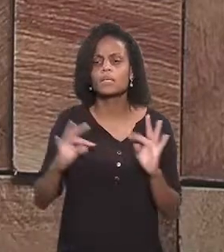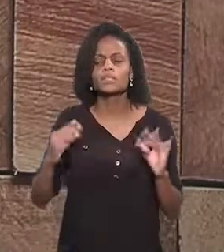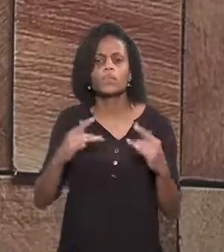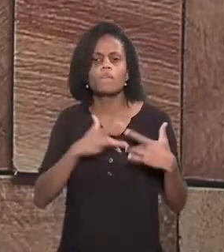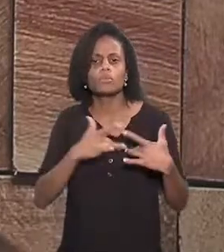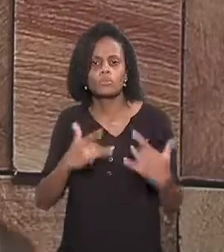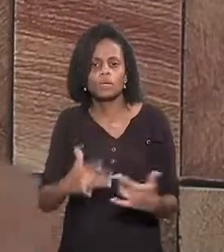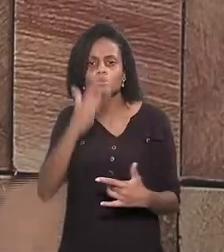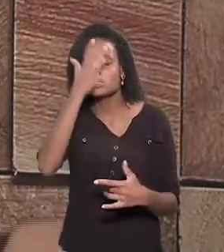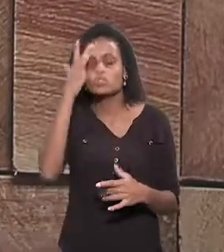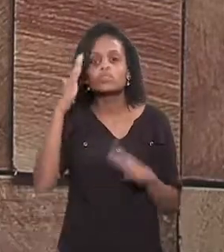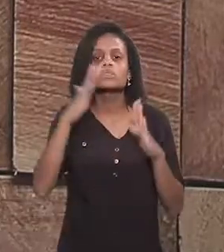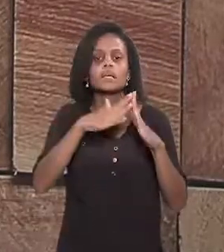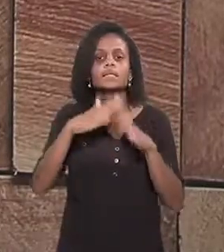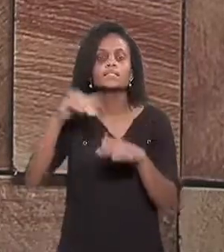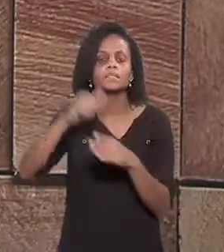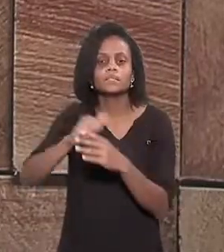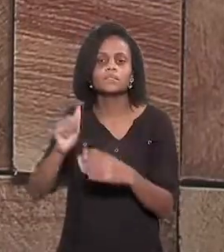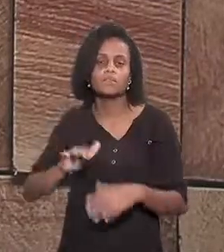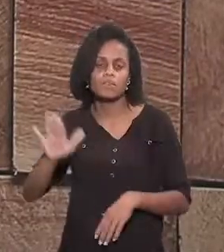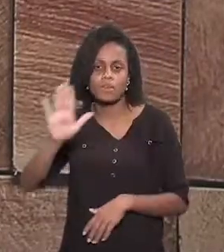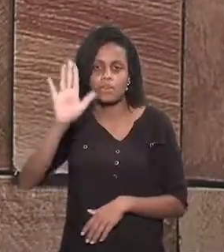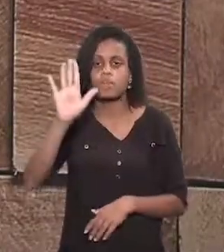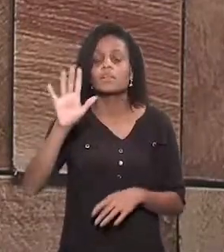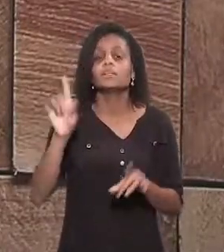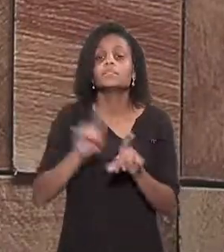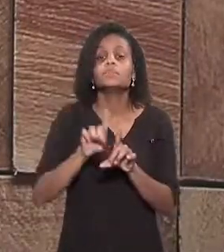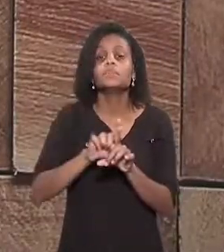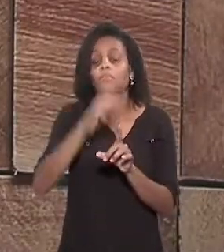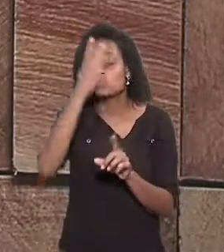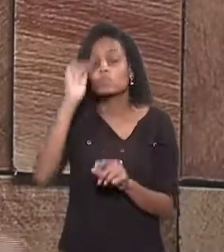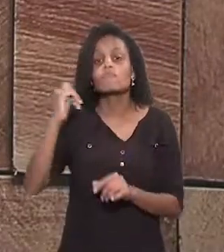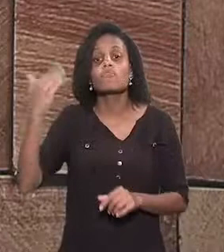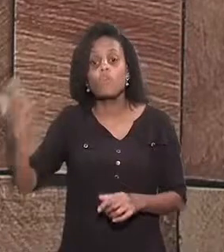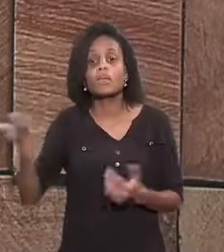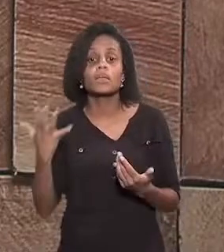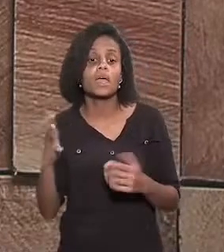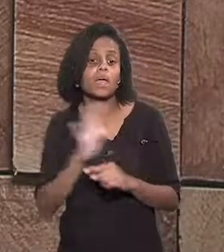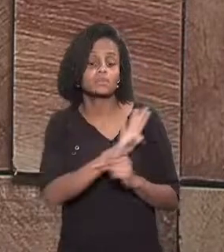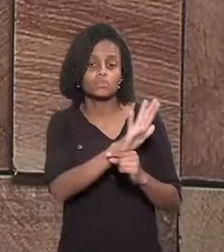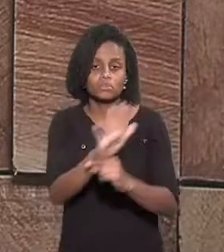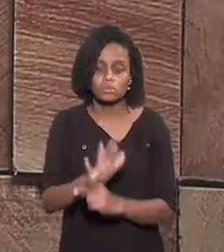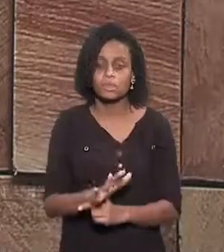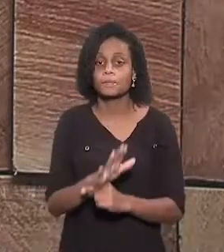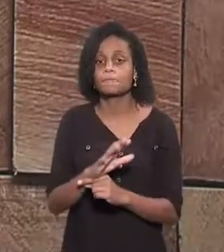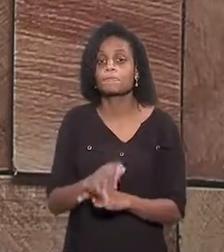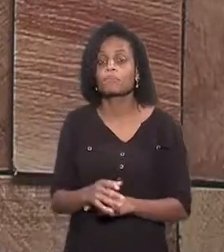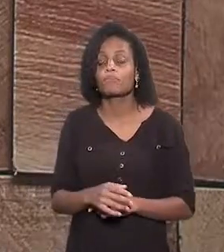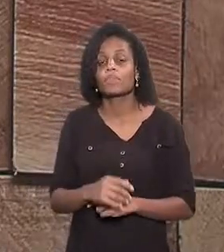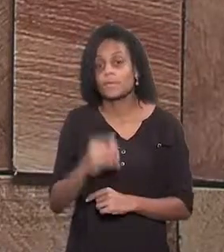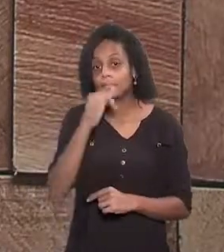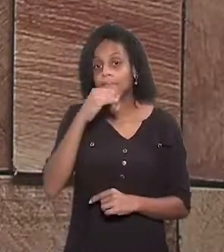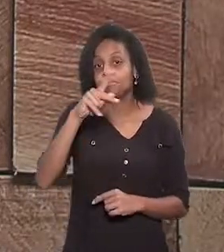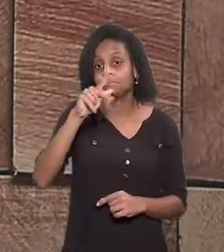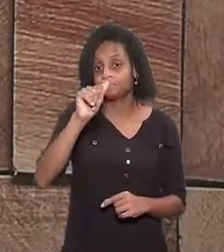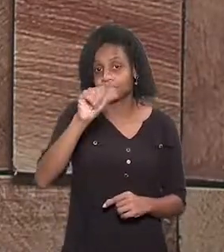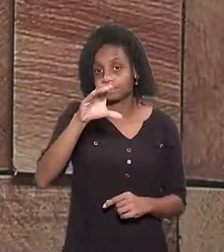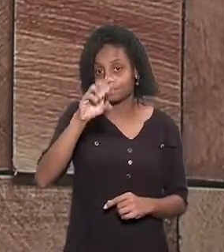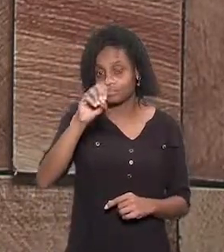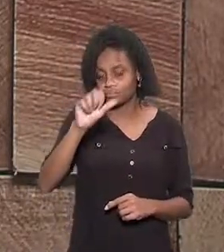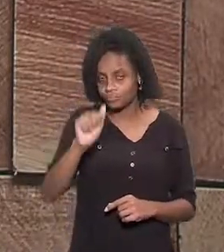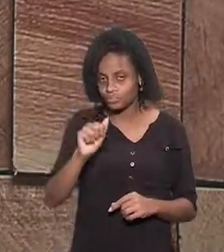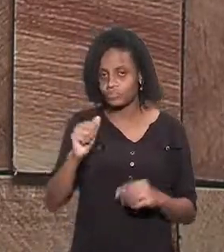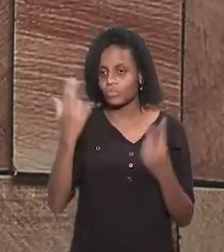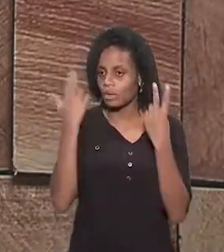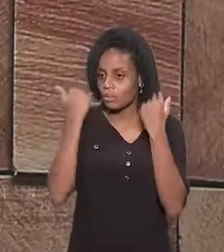com voluntários, com pessoas que moram na comunidade, que não moram na comunidade, mas que gostariam de contribuir. Na Páscoa funciona mais ou menos